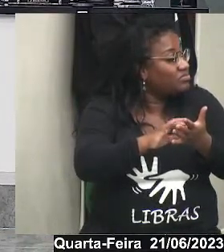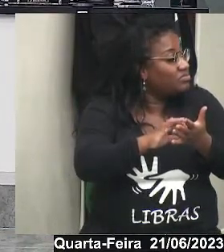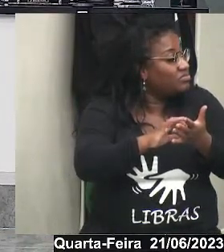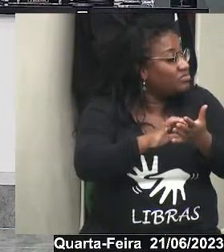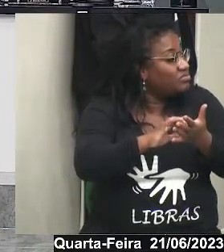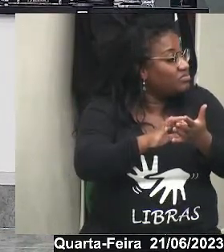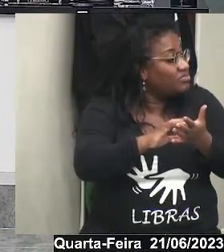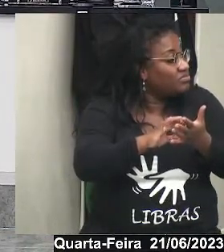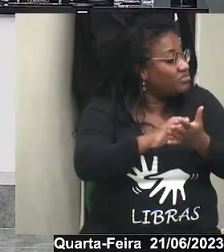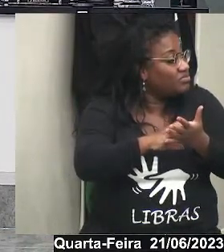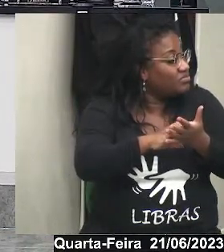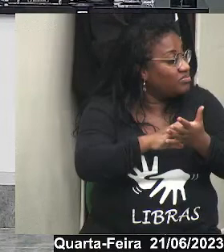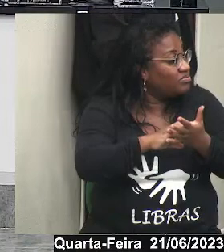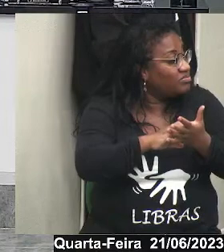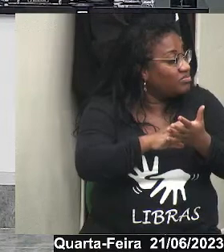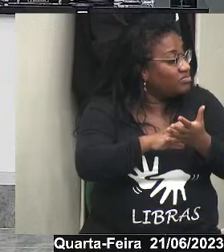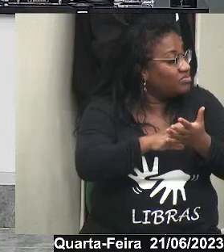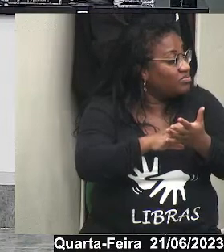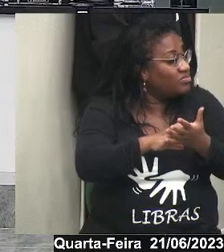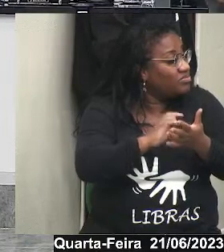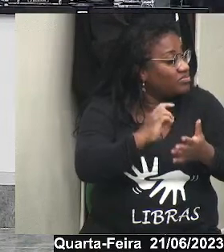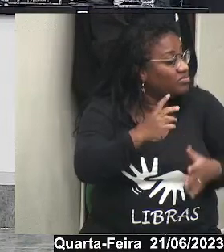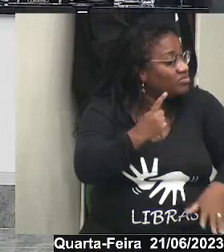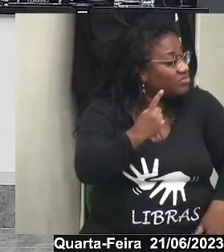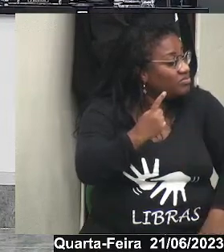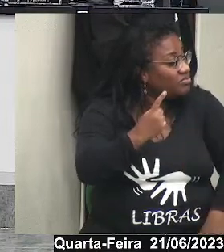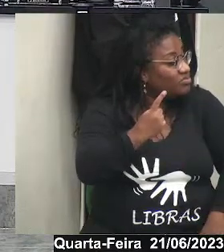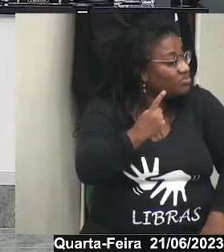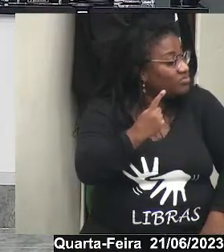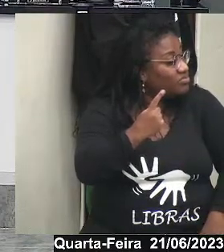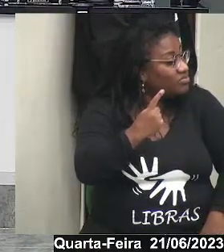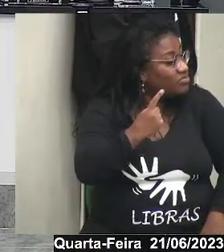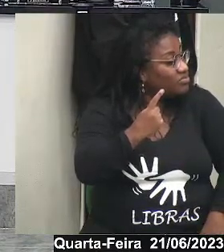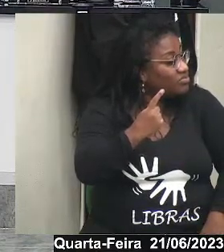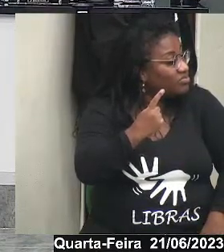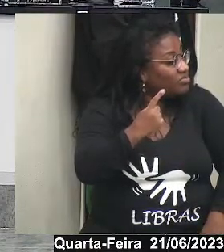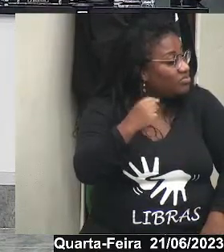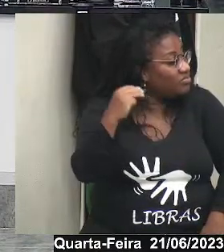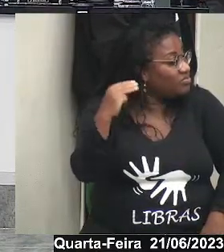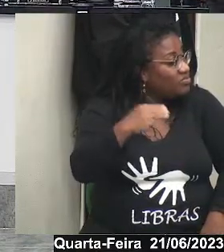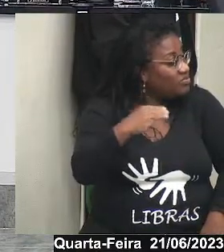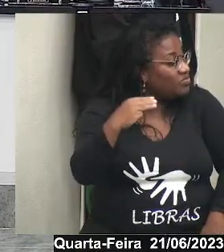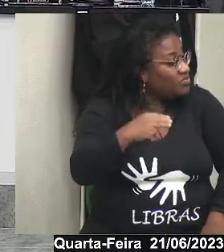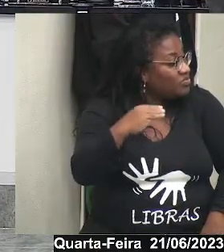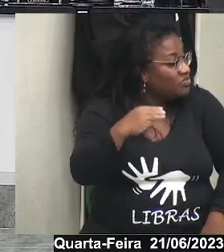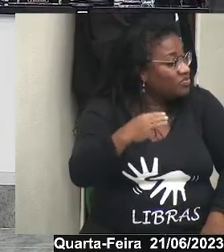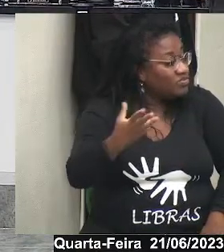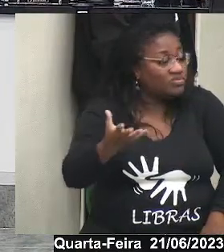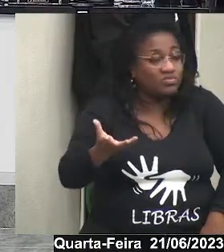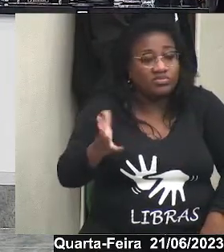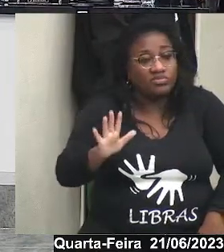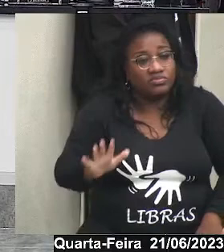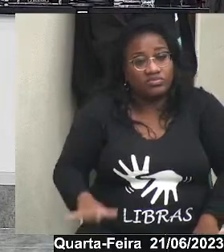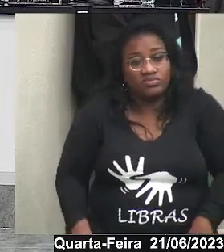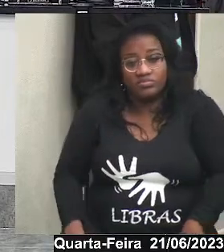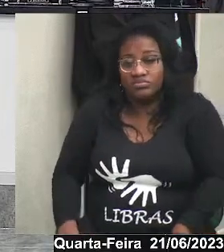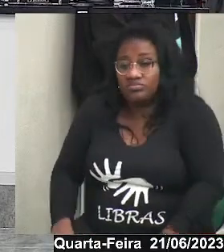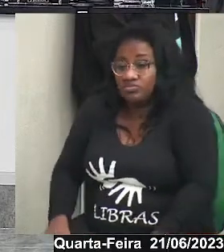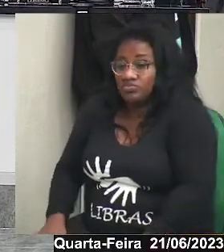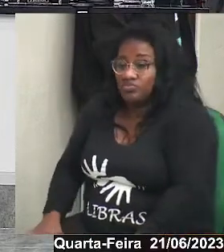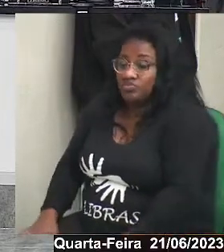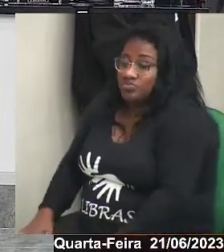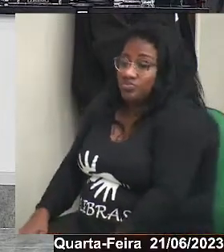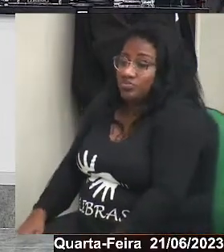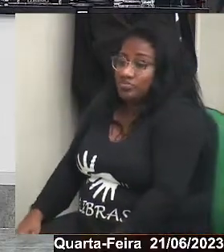vereador pessoal, Mundial. Pessoal, só um minutinho, por gentileza, pessoal. Ô, presidente, suspensão. A gente está votando os projetos, é importante para a